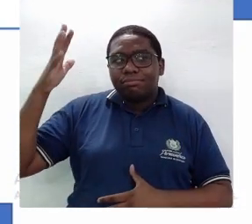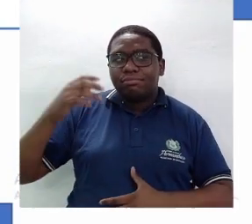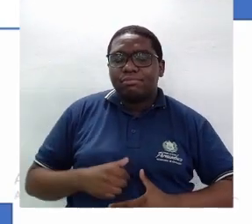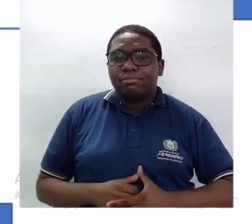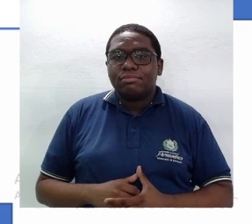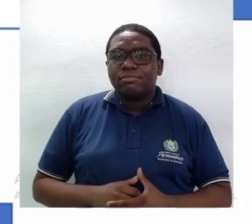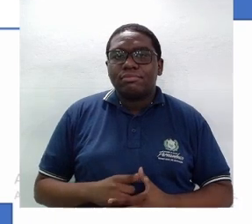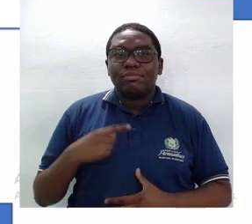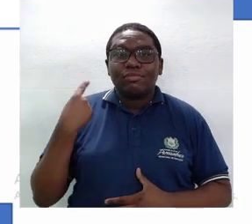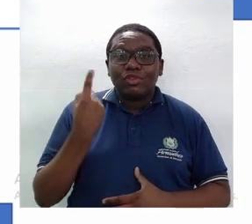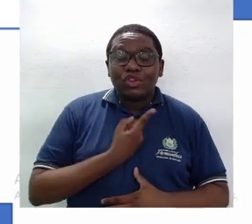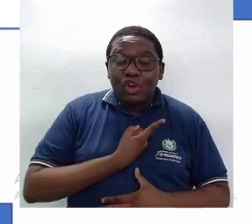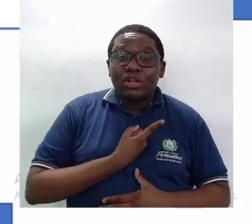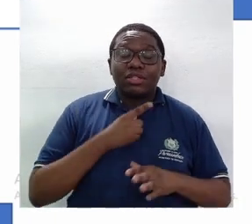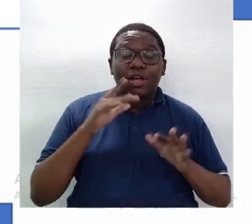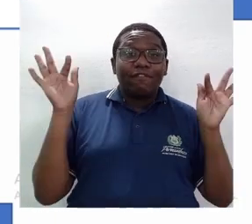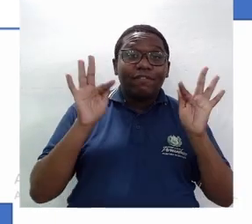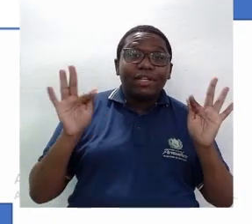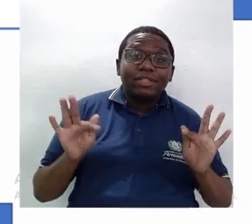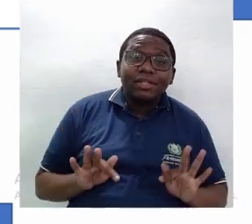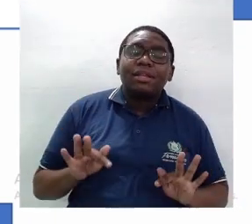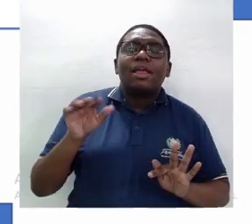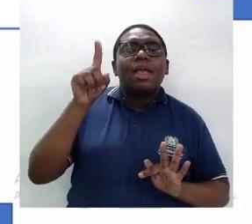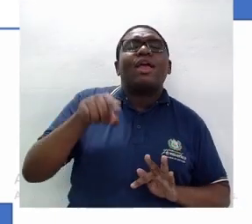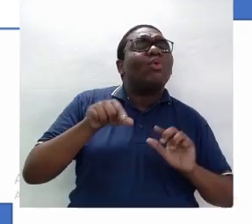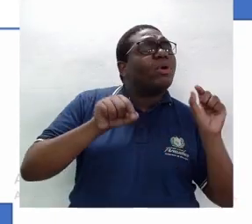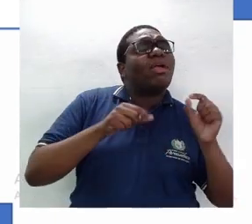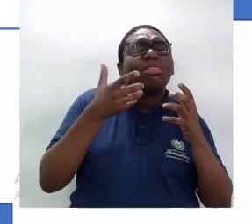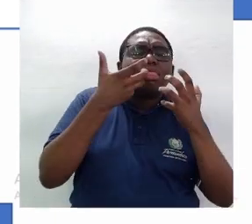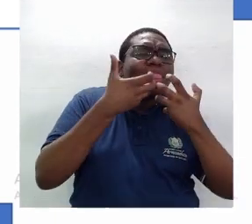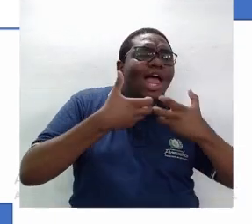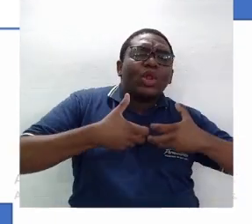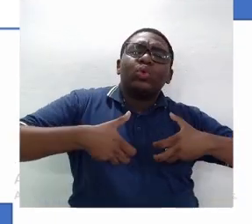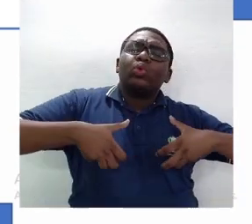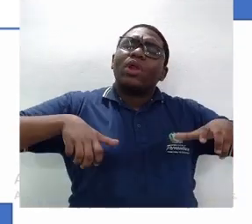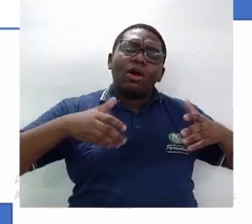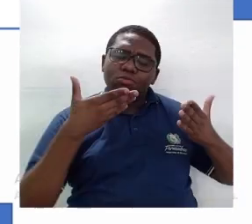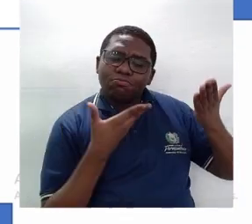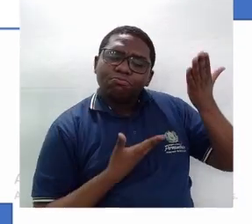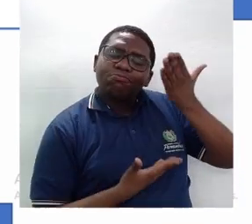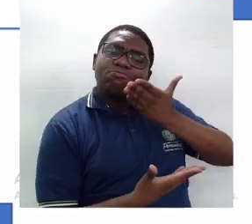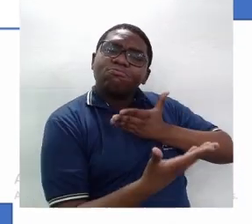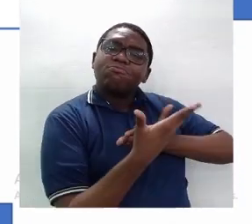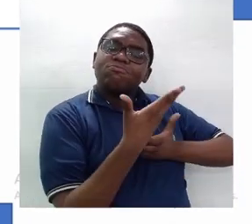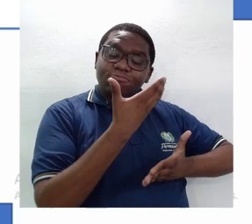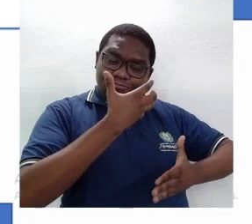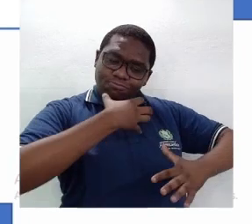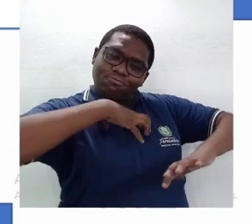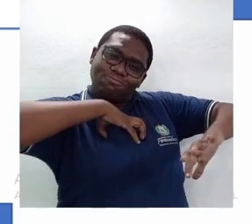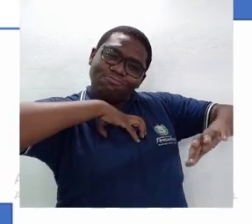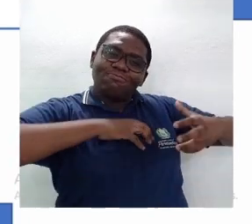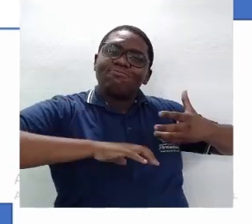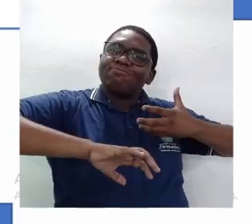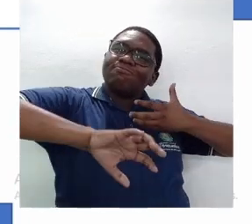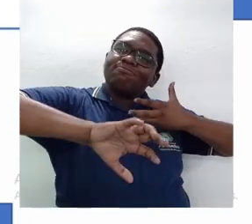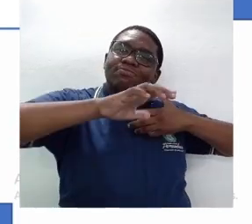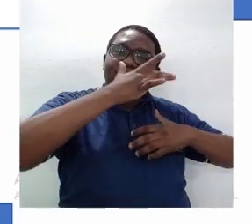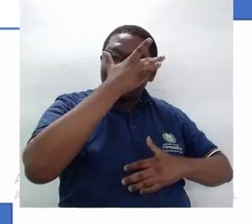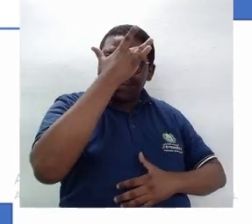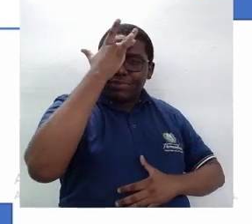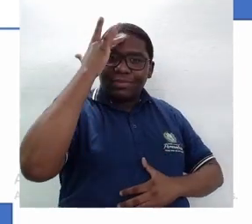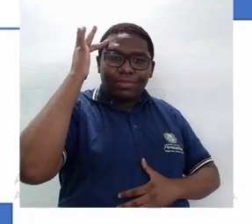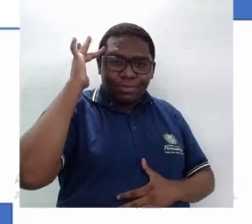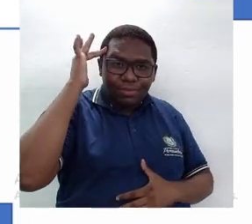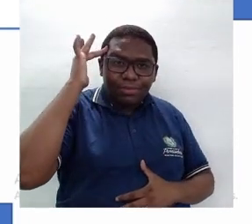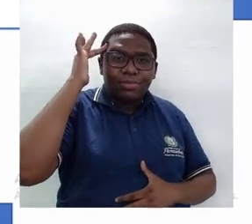nossa felicidade será naturalmente proporcional em relação à felicidade que